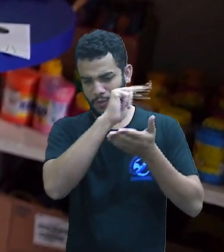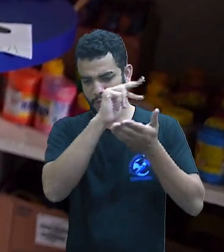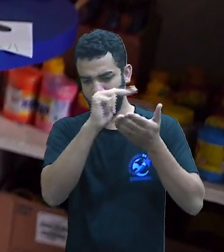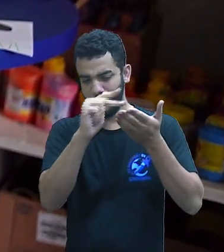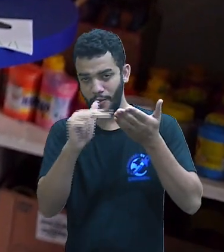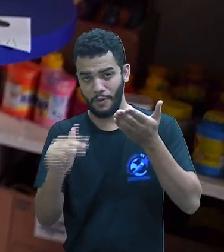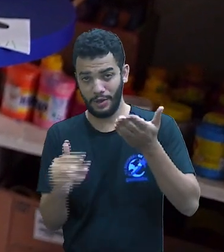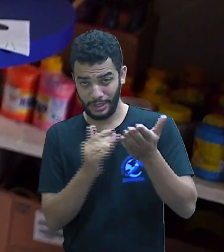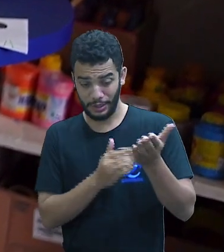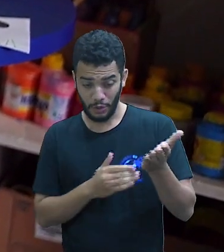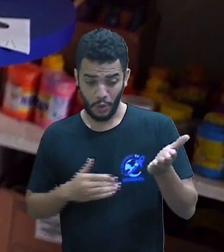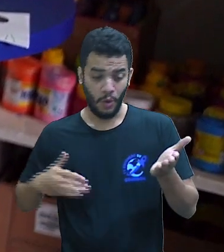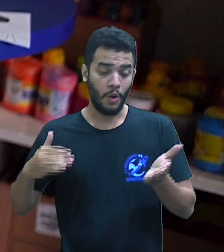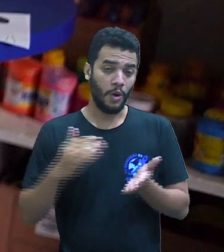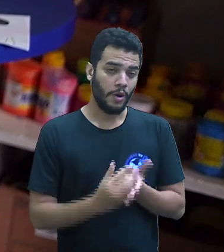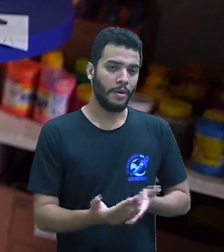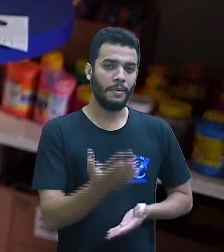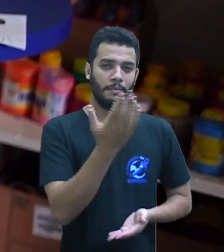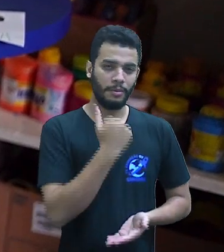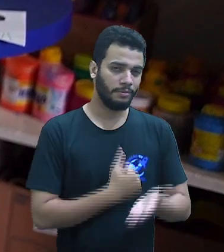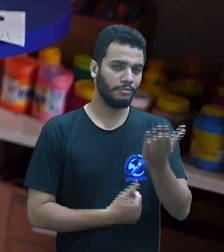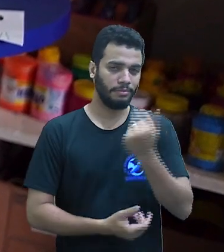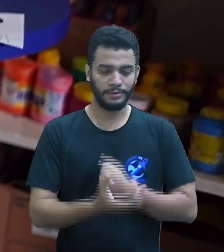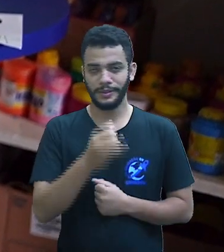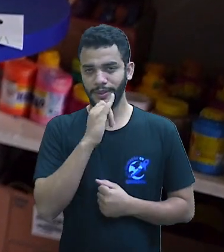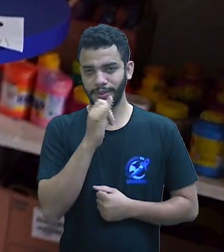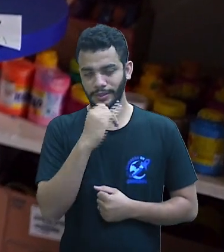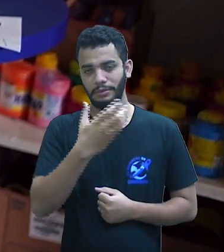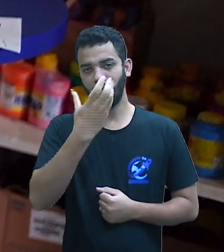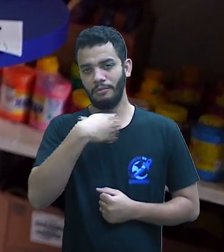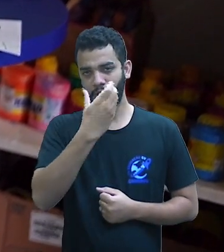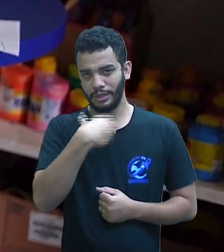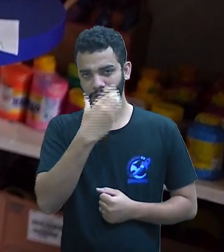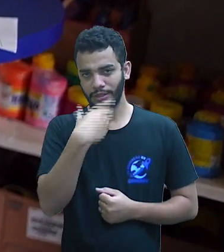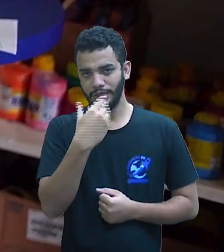comeu uma maçã.